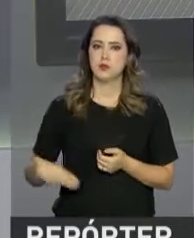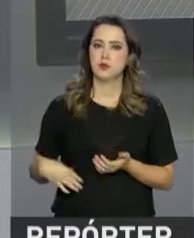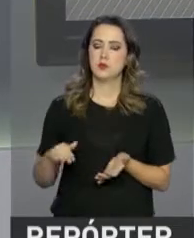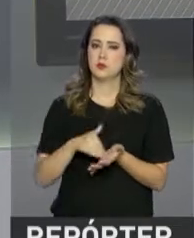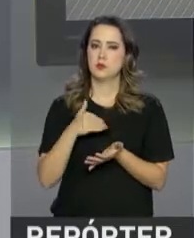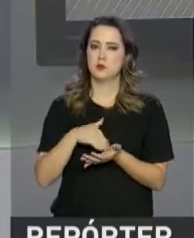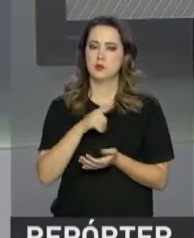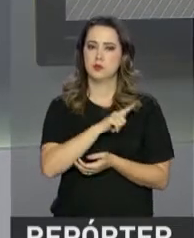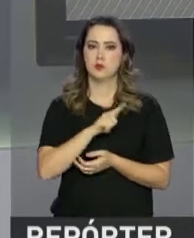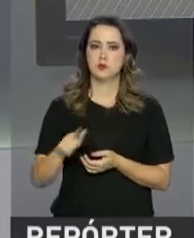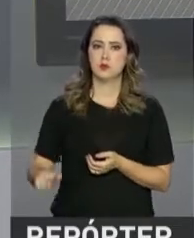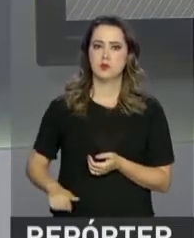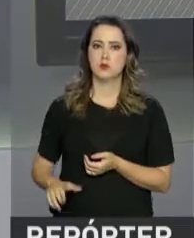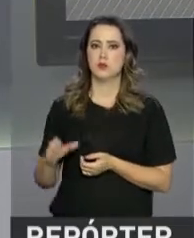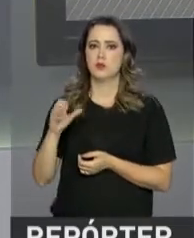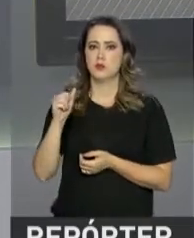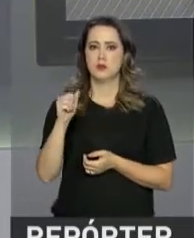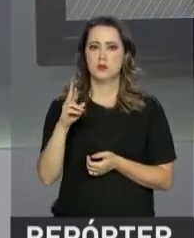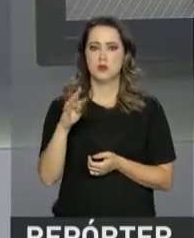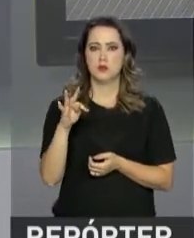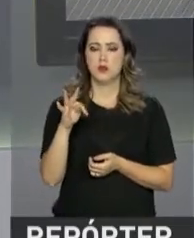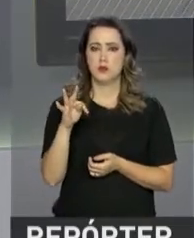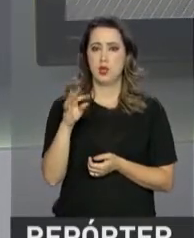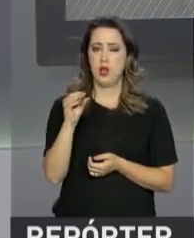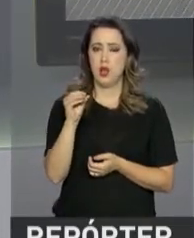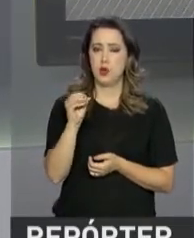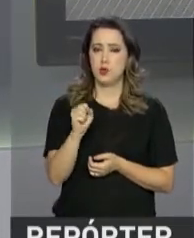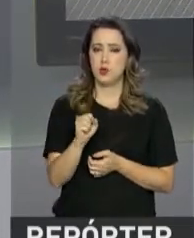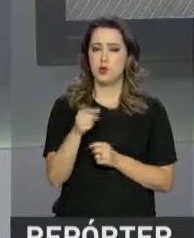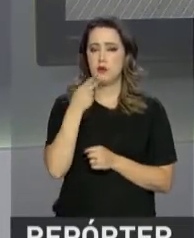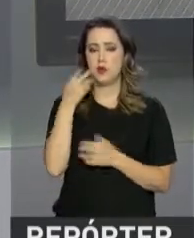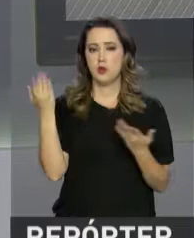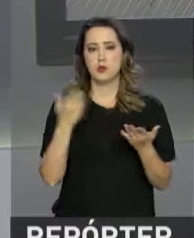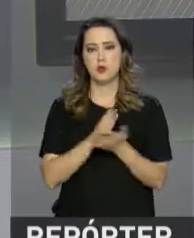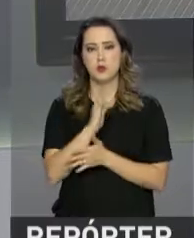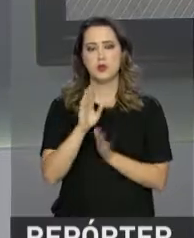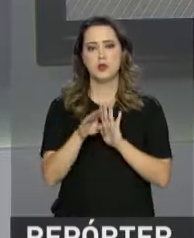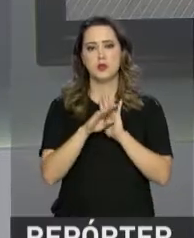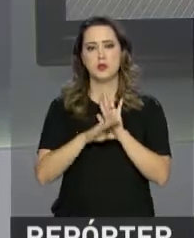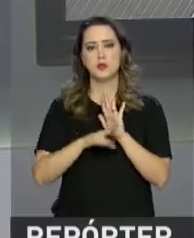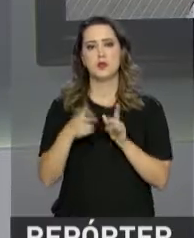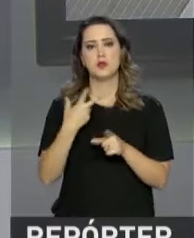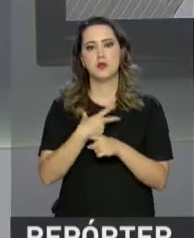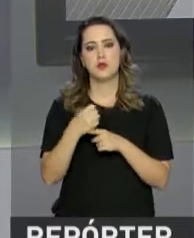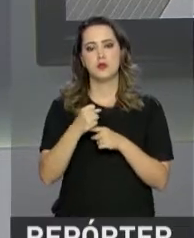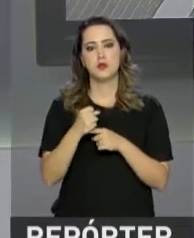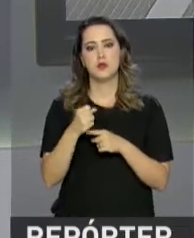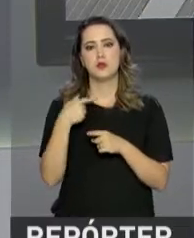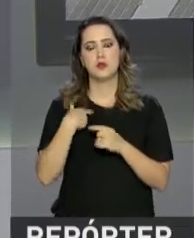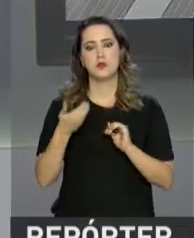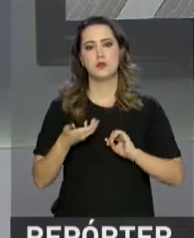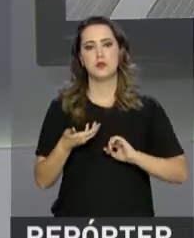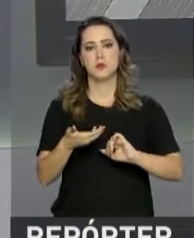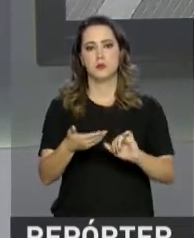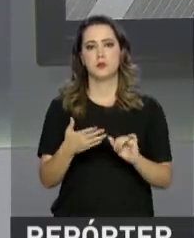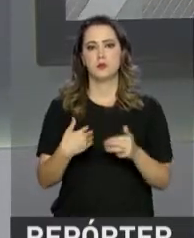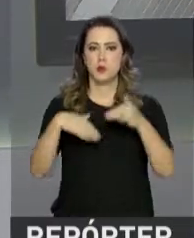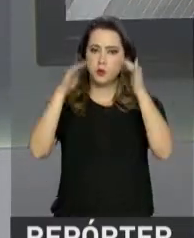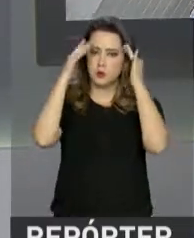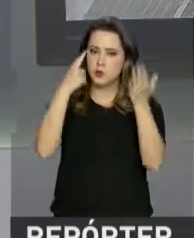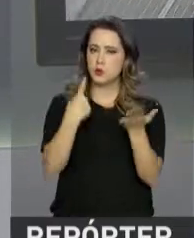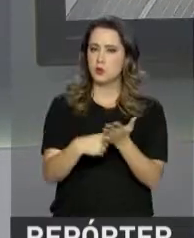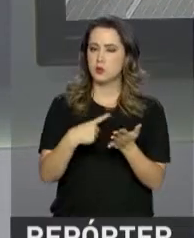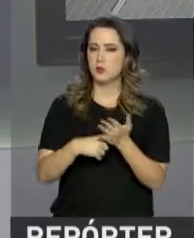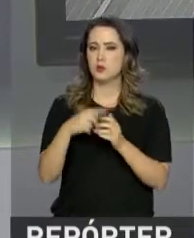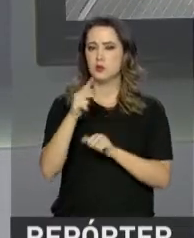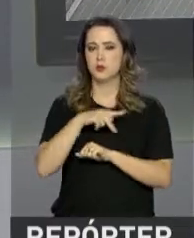secretaria de governo carlos marun falou hoje que a aprovação desse projeto foi uma vitória da base aliada no congresso e honra os compromissos